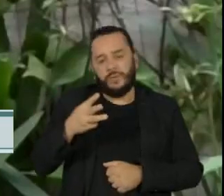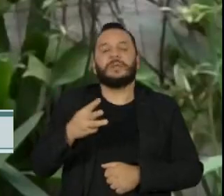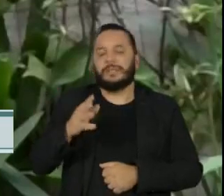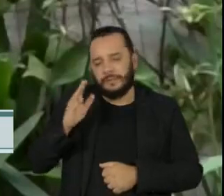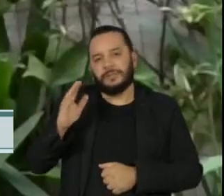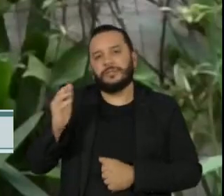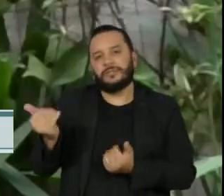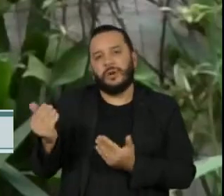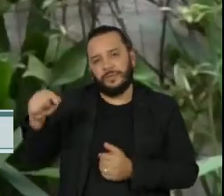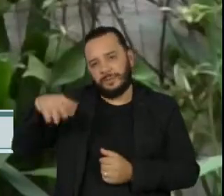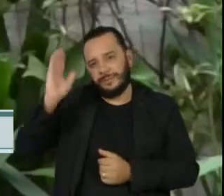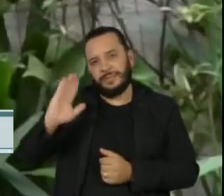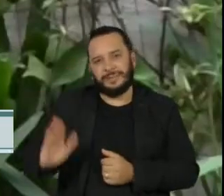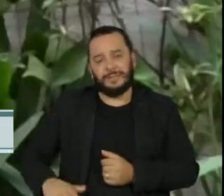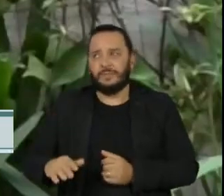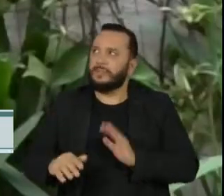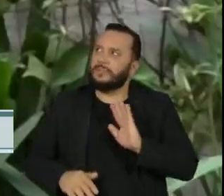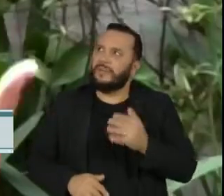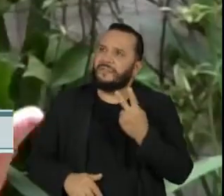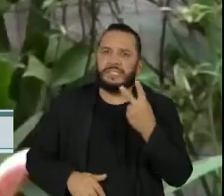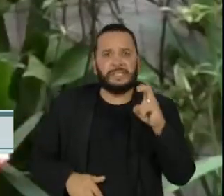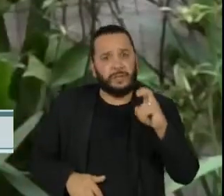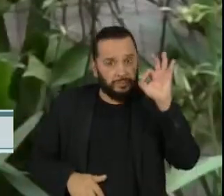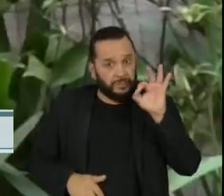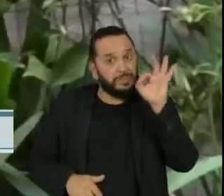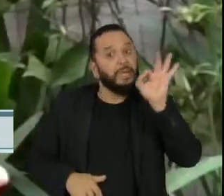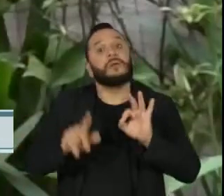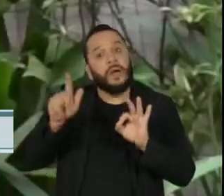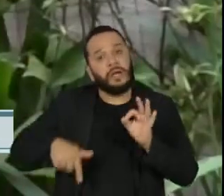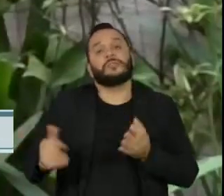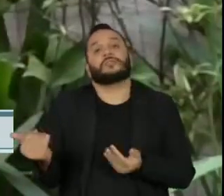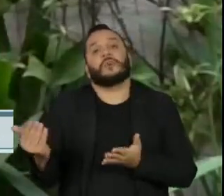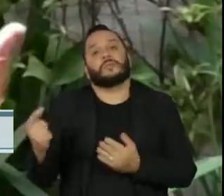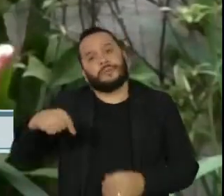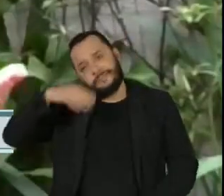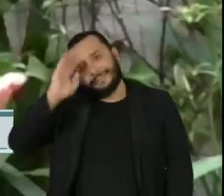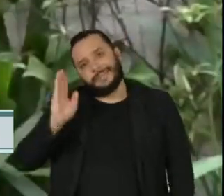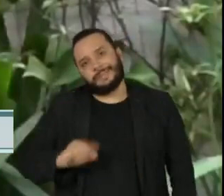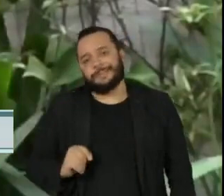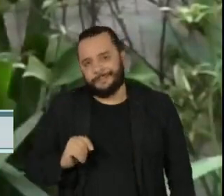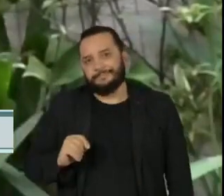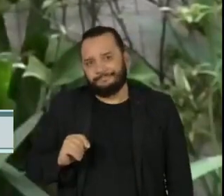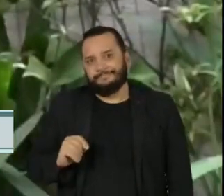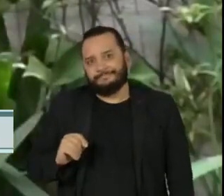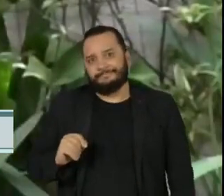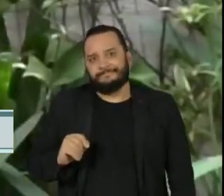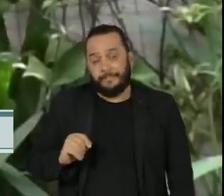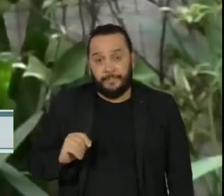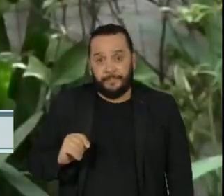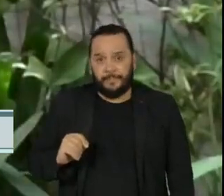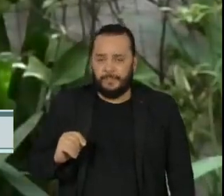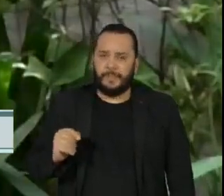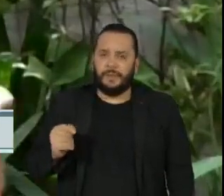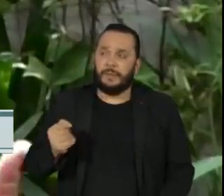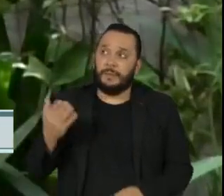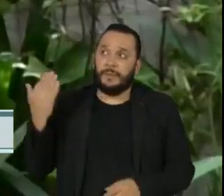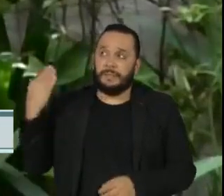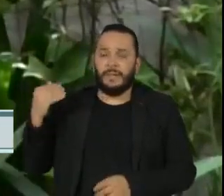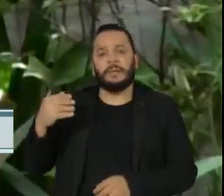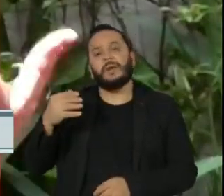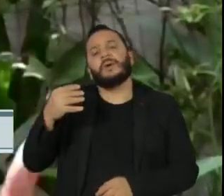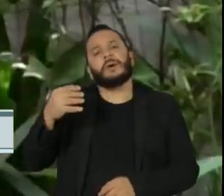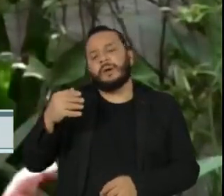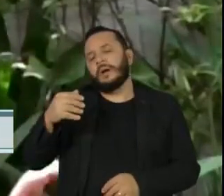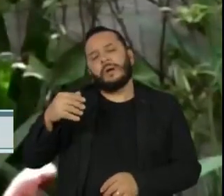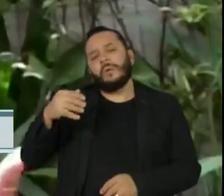da população, e acho que a demanda vem a partir daí, né? Então, a gente estava, antes do 4 de maio, enquanto